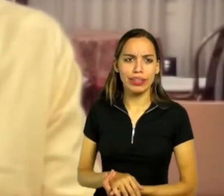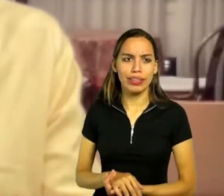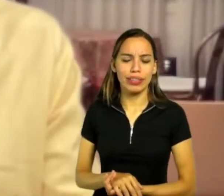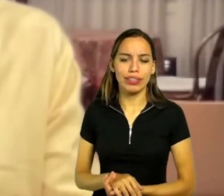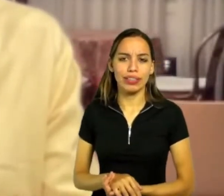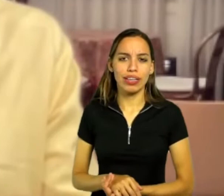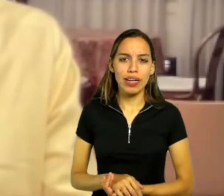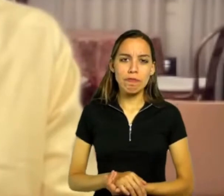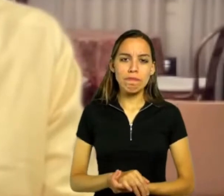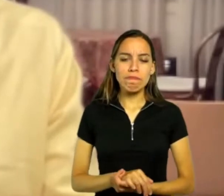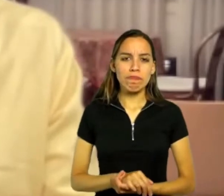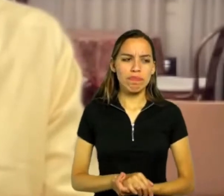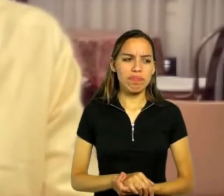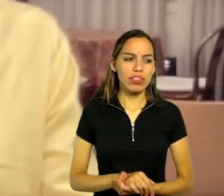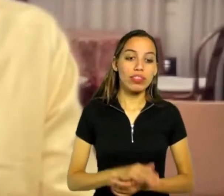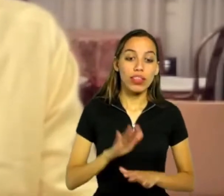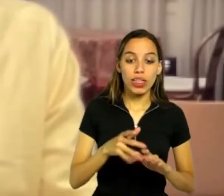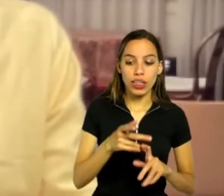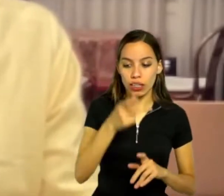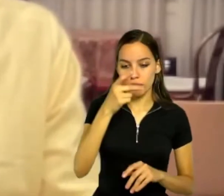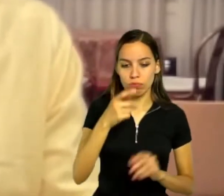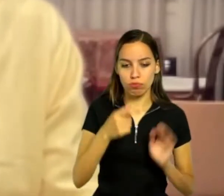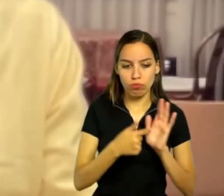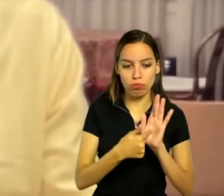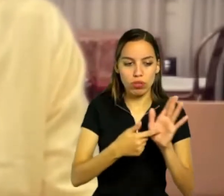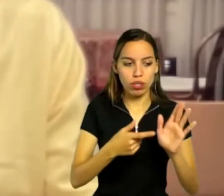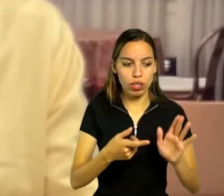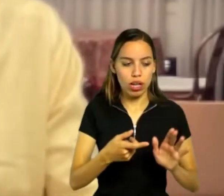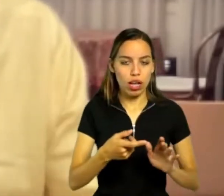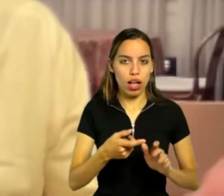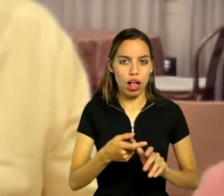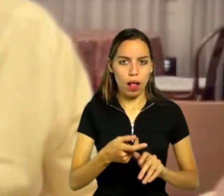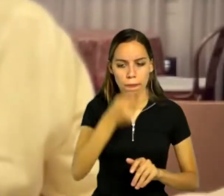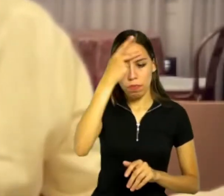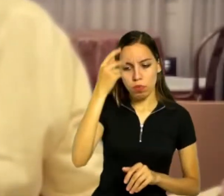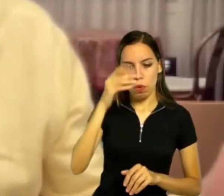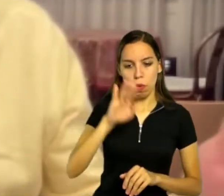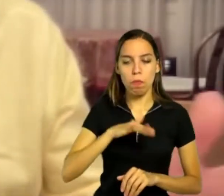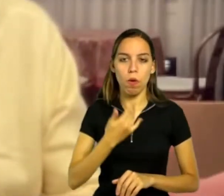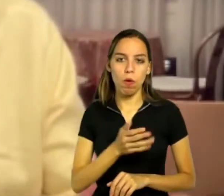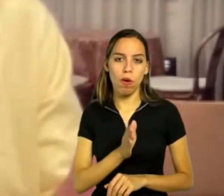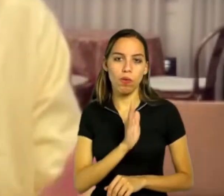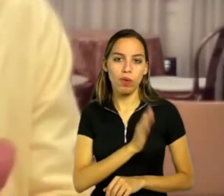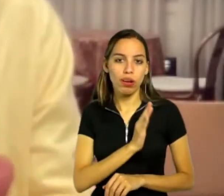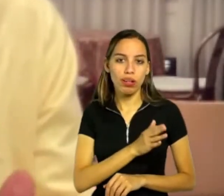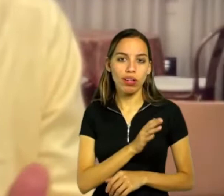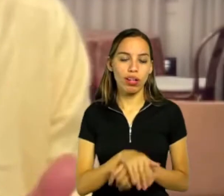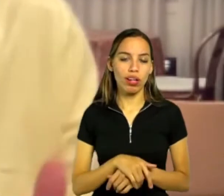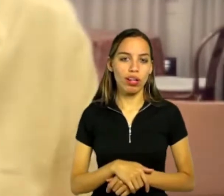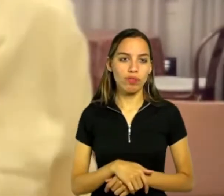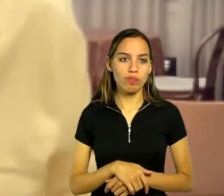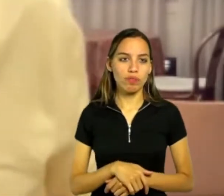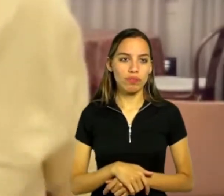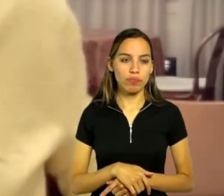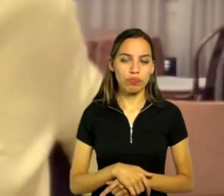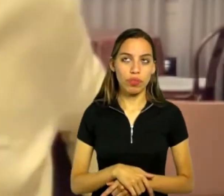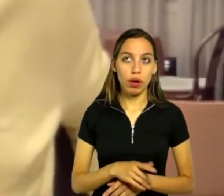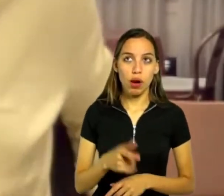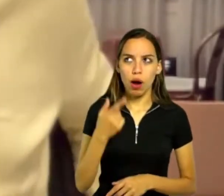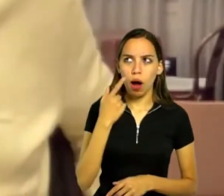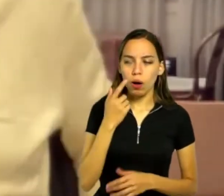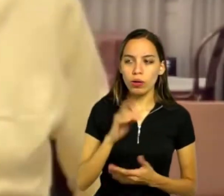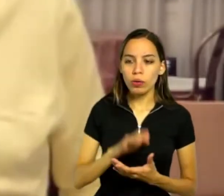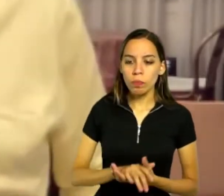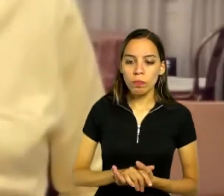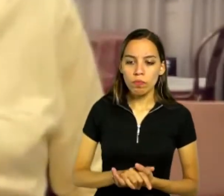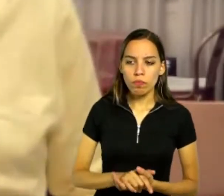defeito anatômico qualquer. Né? E você, enquanto a expectativa de vida, quando eu nasci, a expectativa de vida no